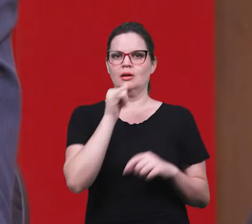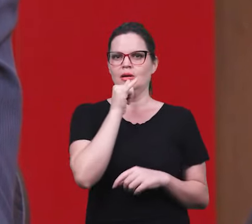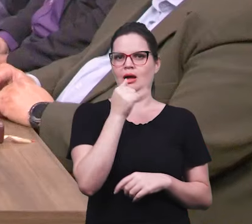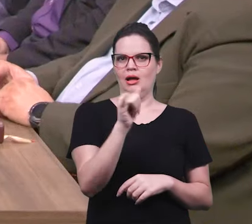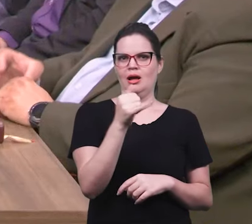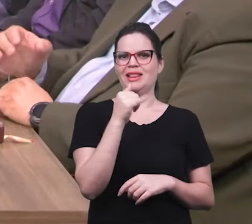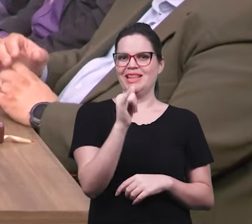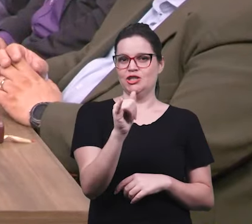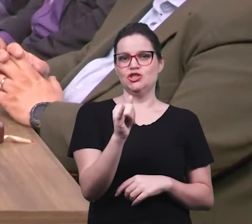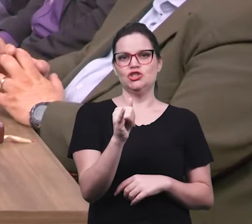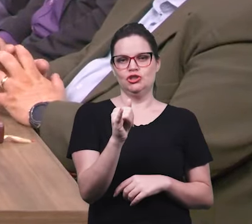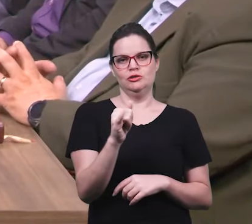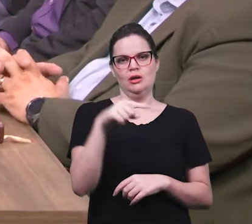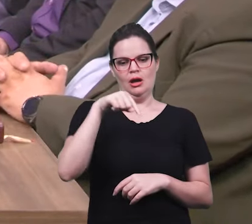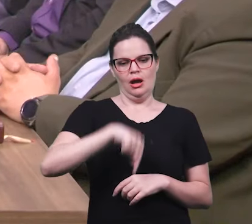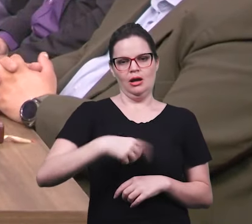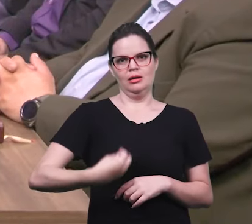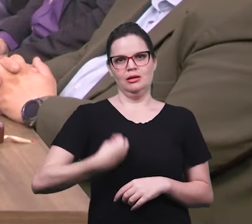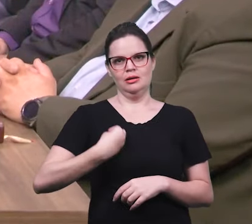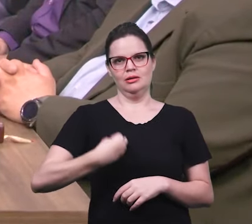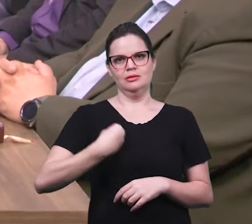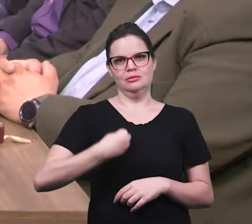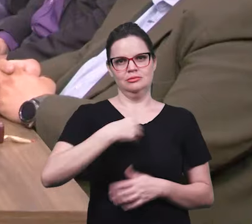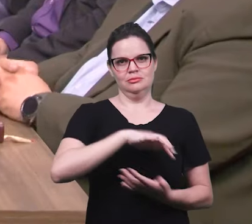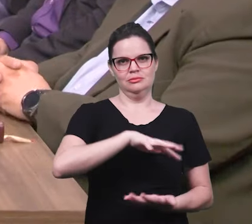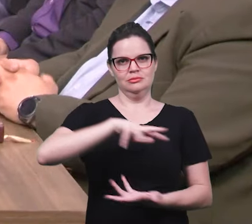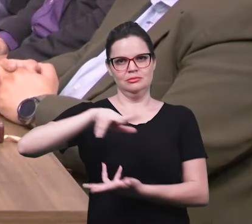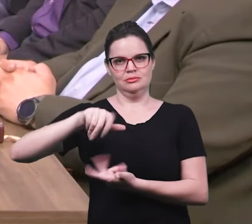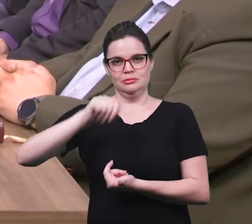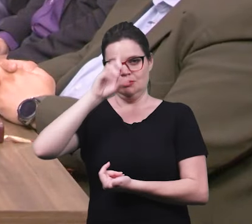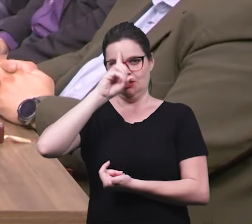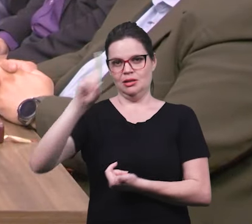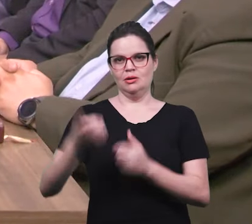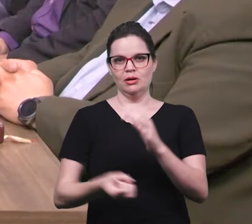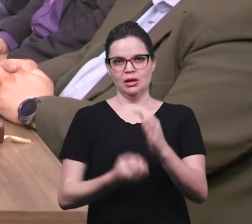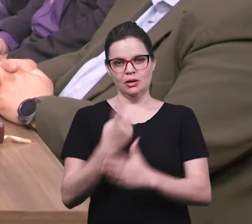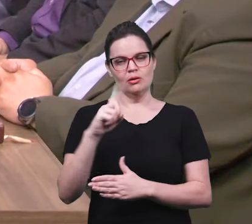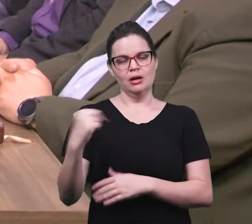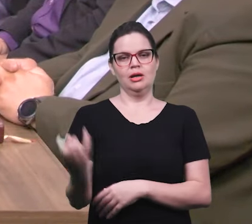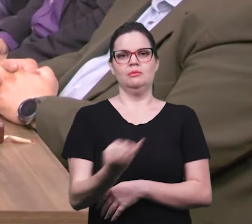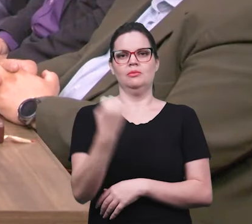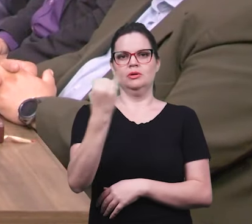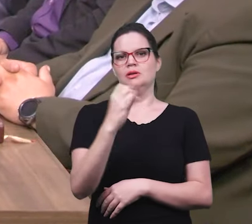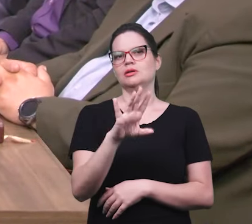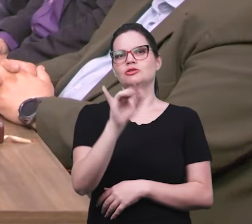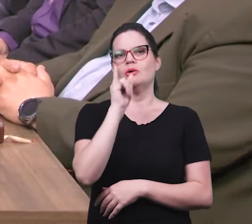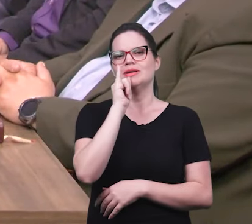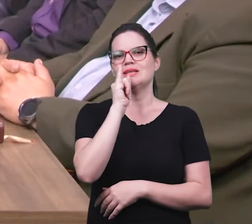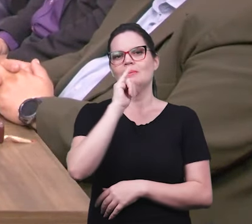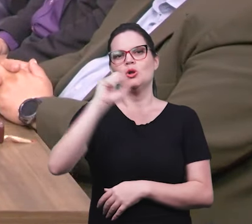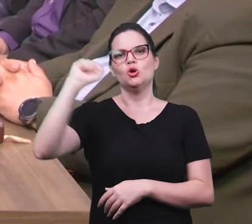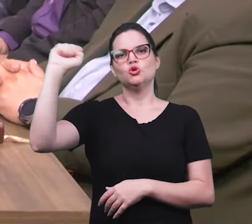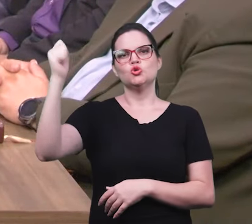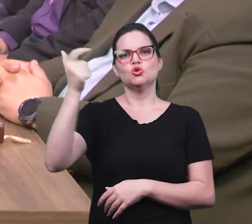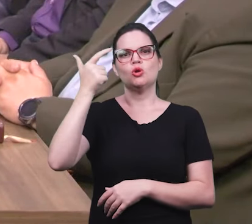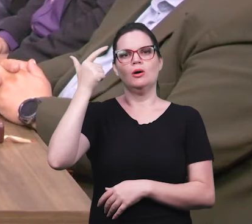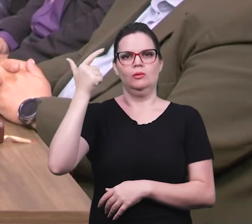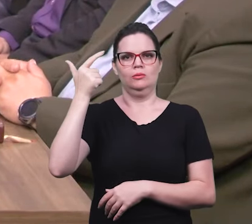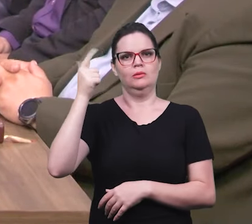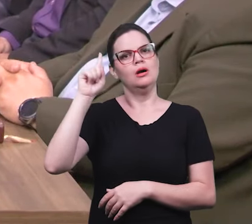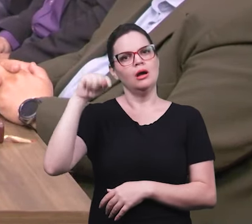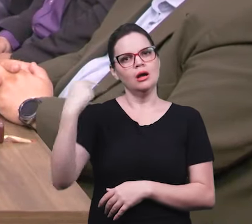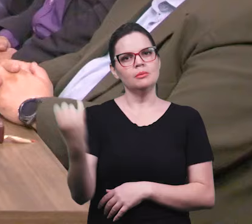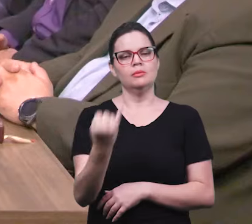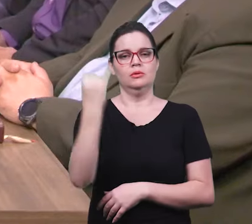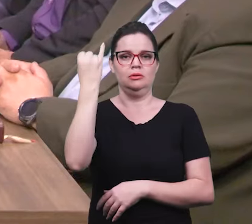ocorrência da vida no nosso planeta, né, que foi criada por Deus, a energia do Sol, e ela é fundamental no